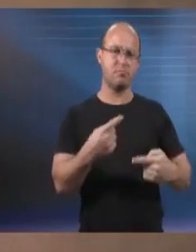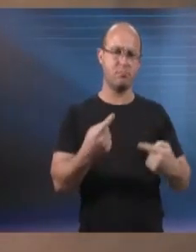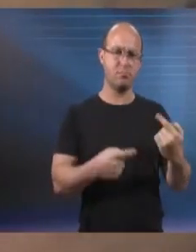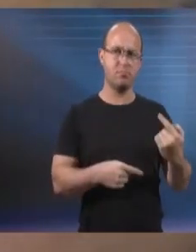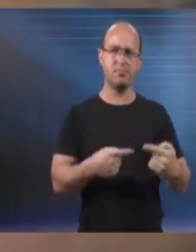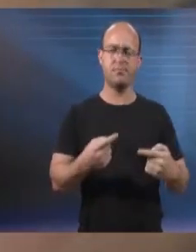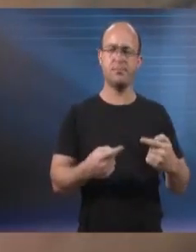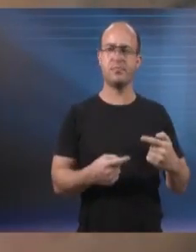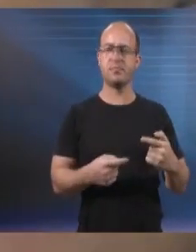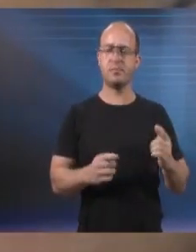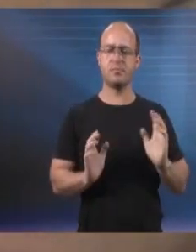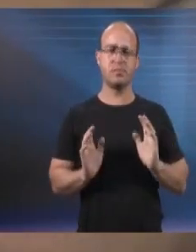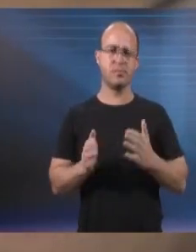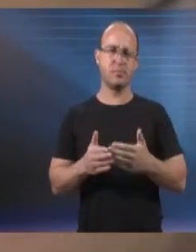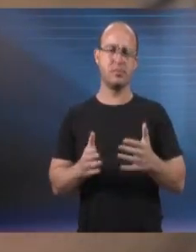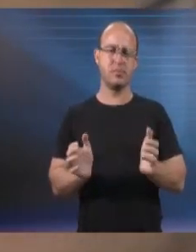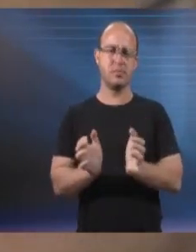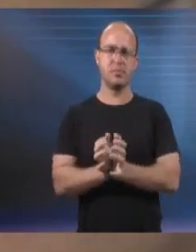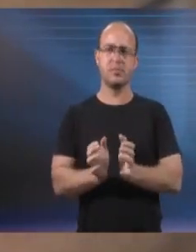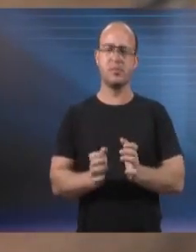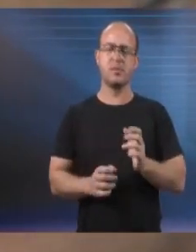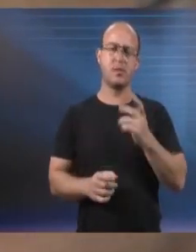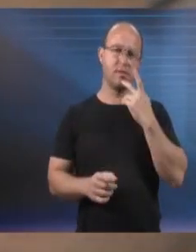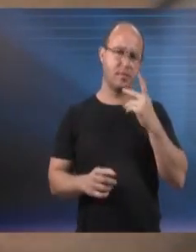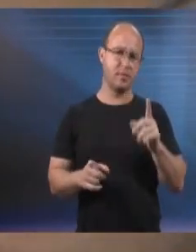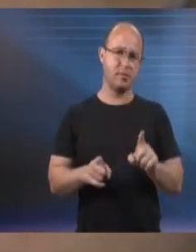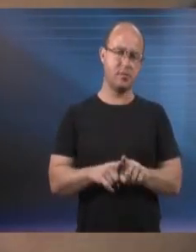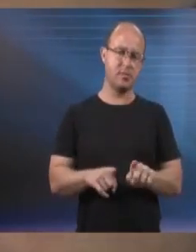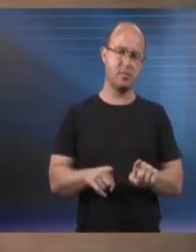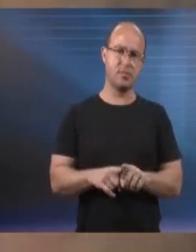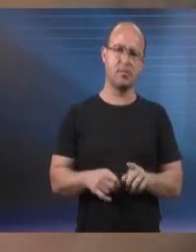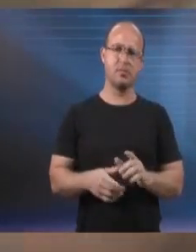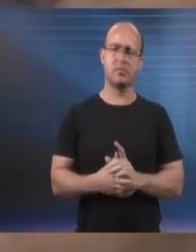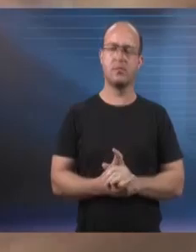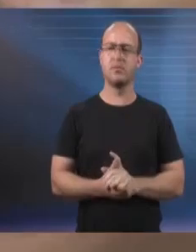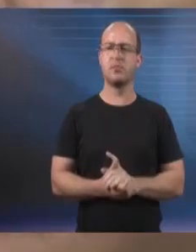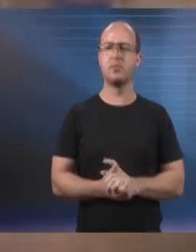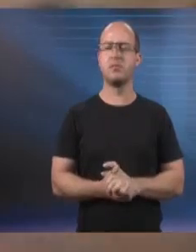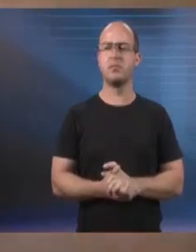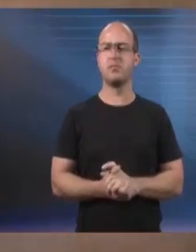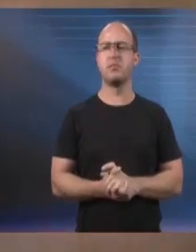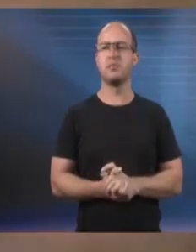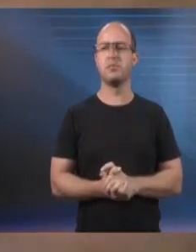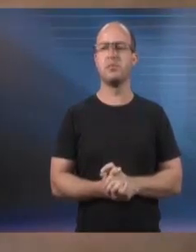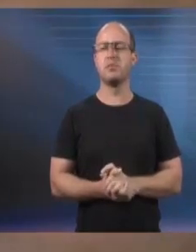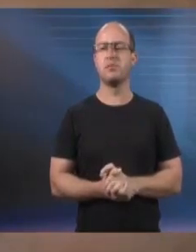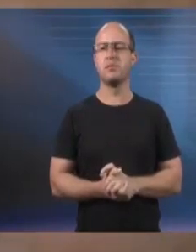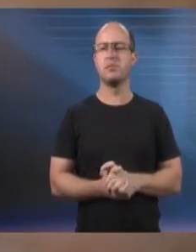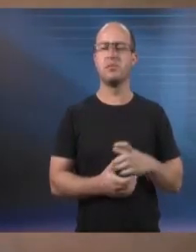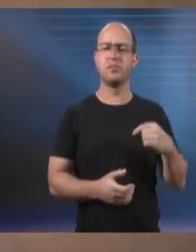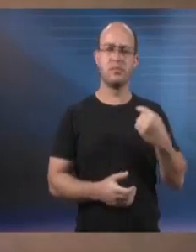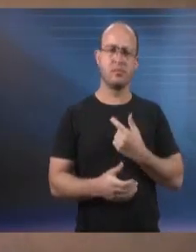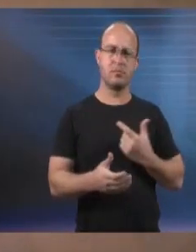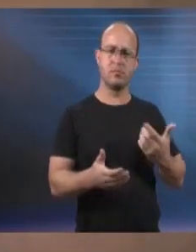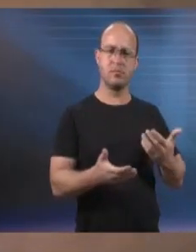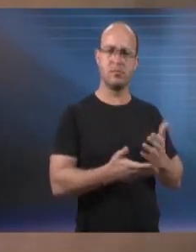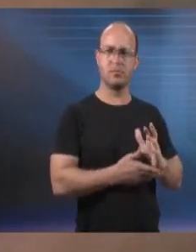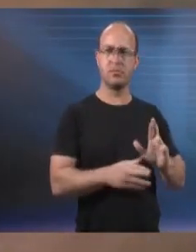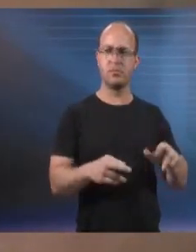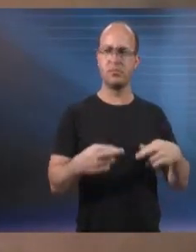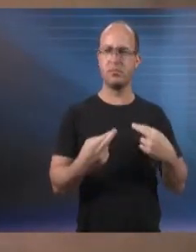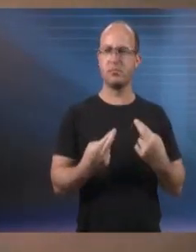voltadas para esse público. Dizer também, deputado Francisco, que aqui nessa casa nós aprovamos uma